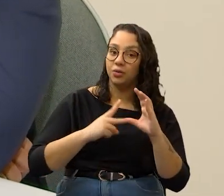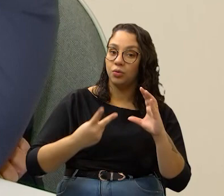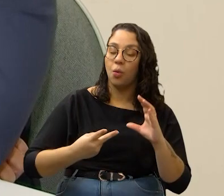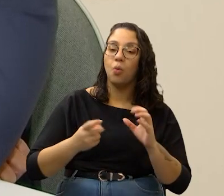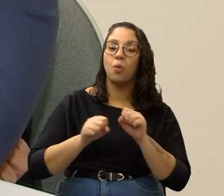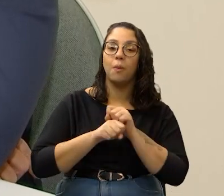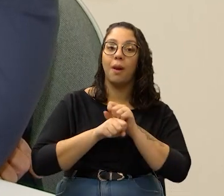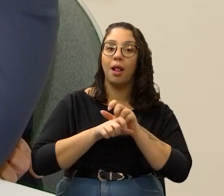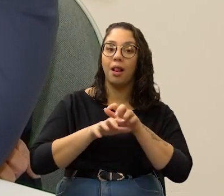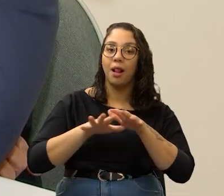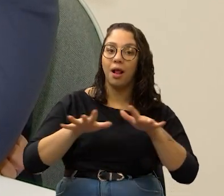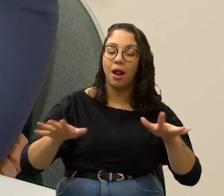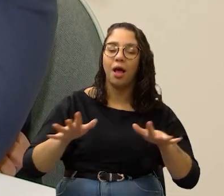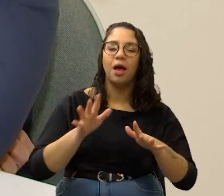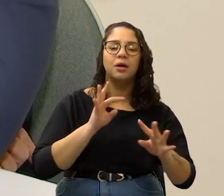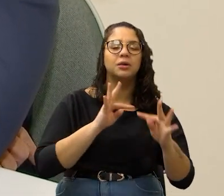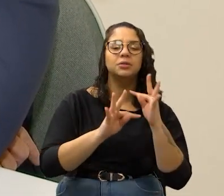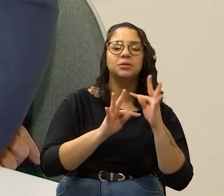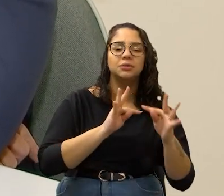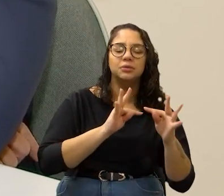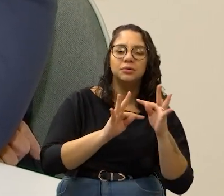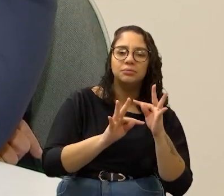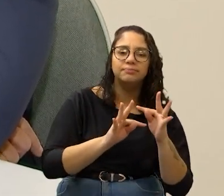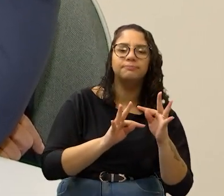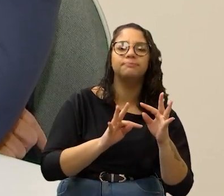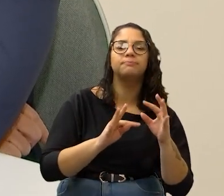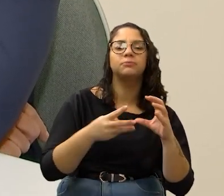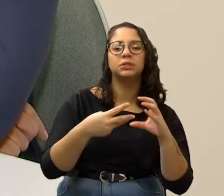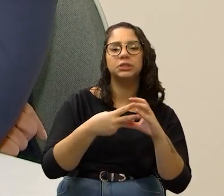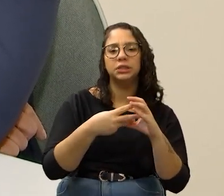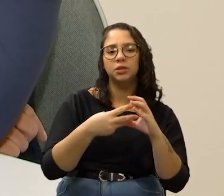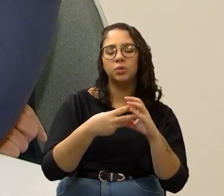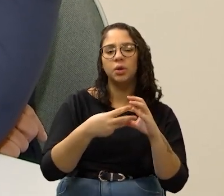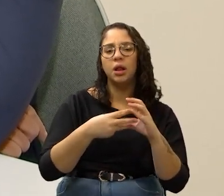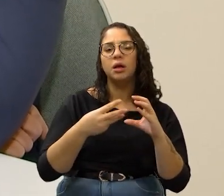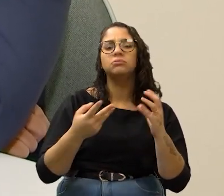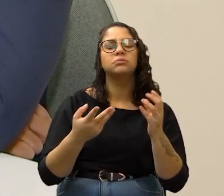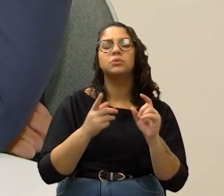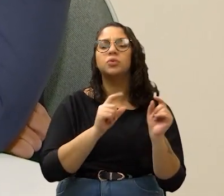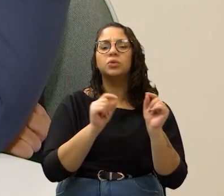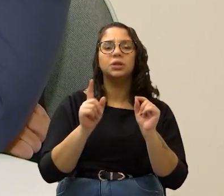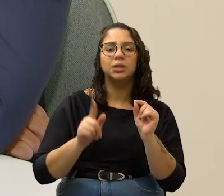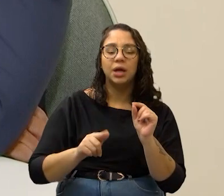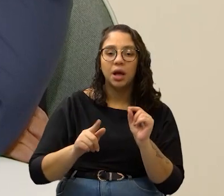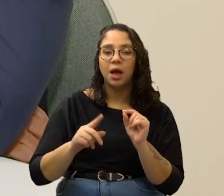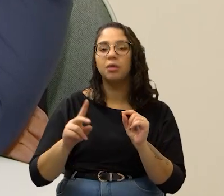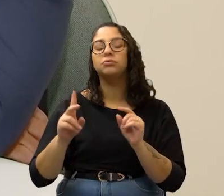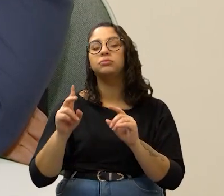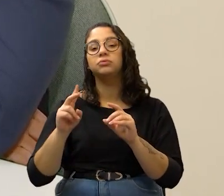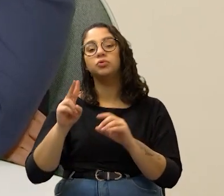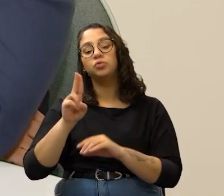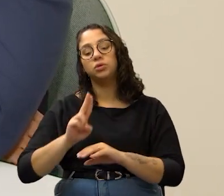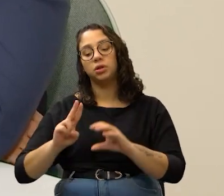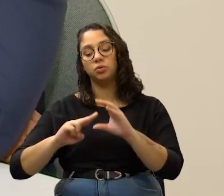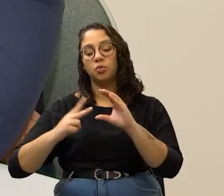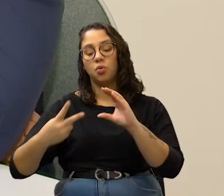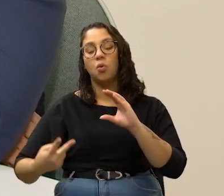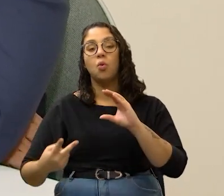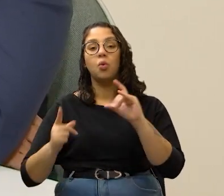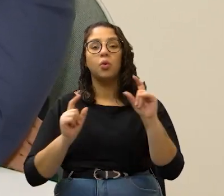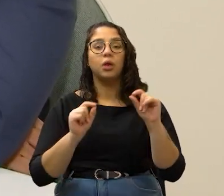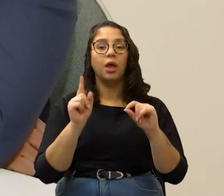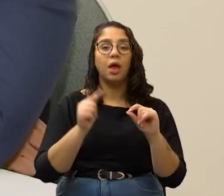né? Quando a gente fala de terapia celular, a gente sabe que a terapia com células-tronco hoje fazem